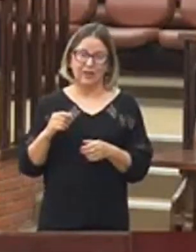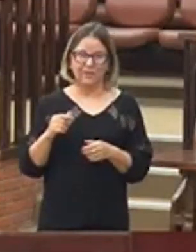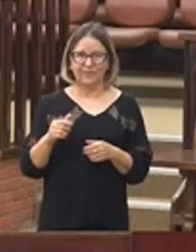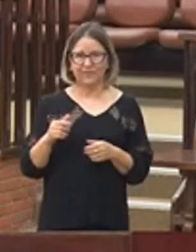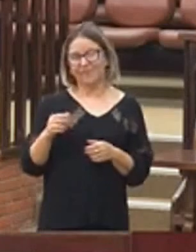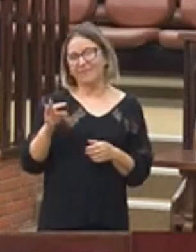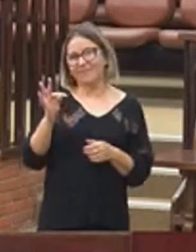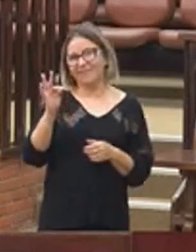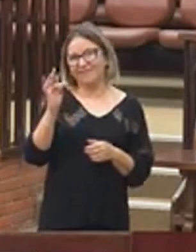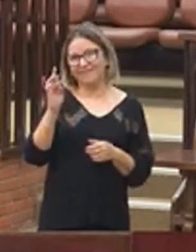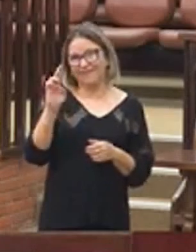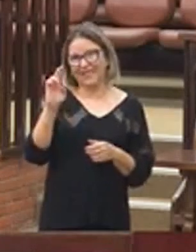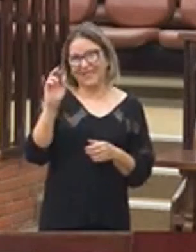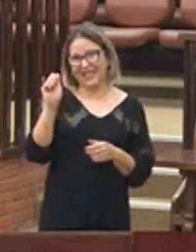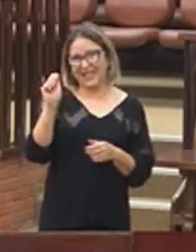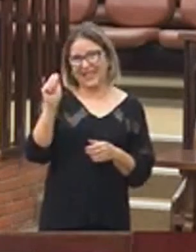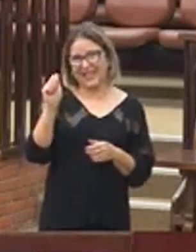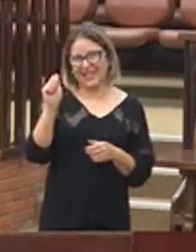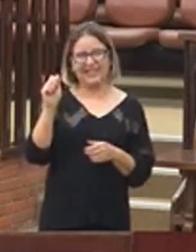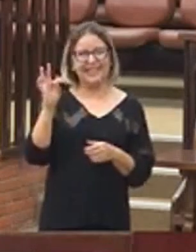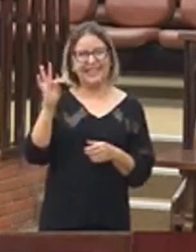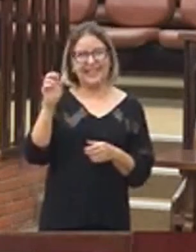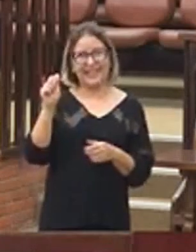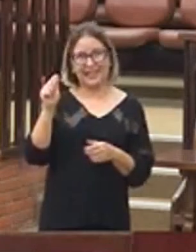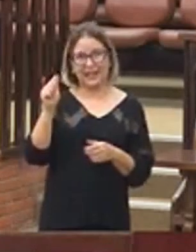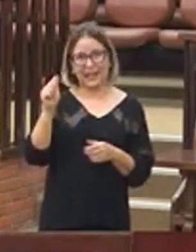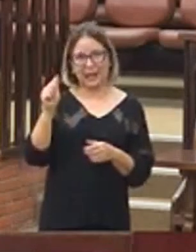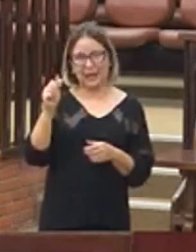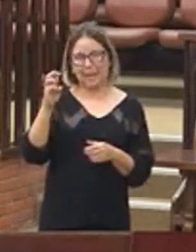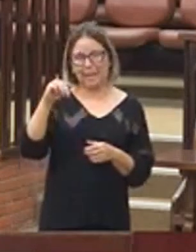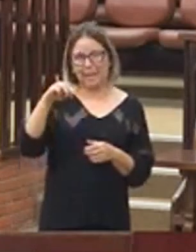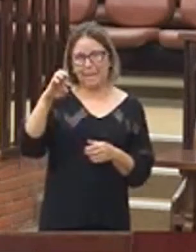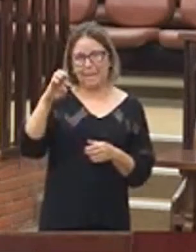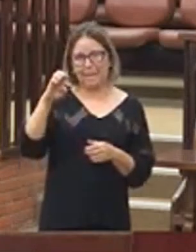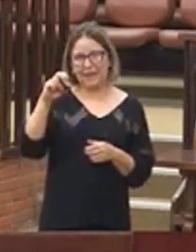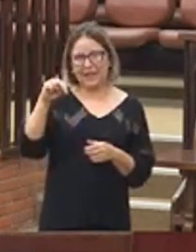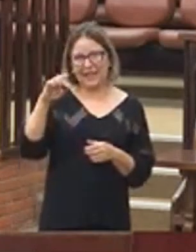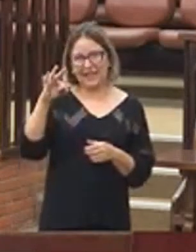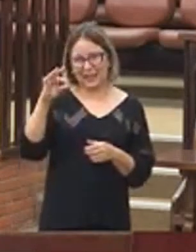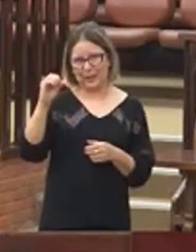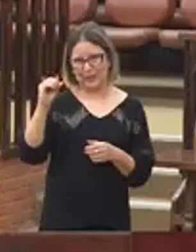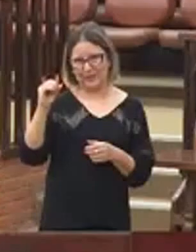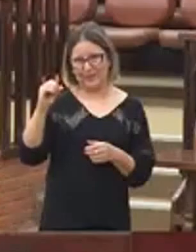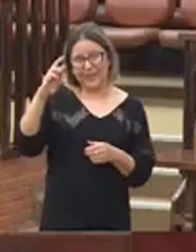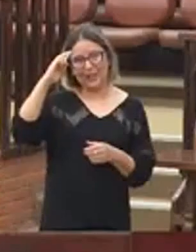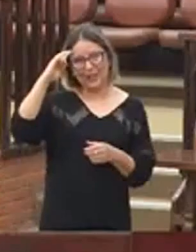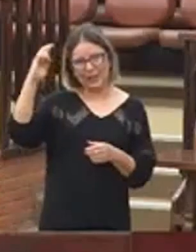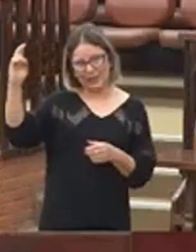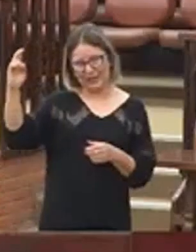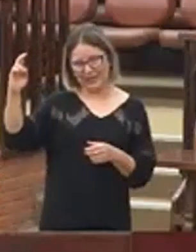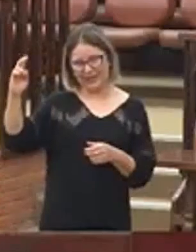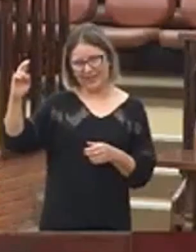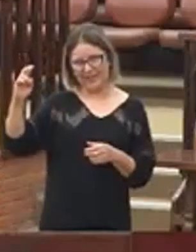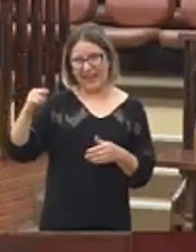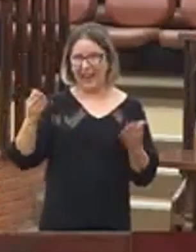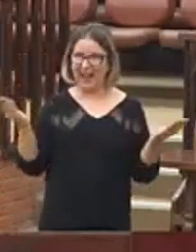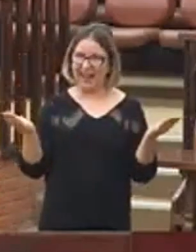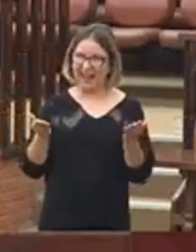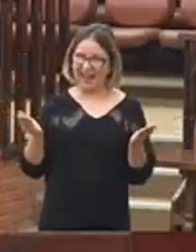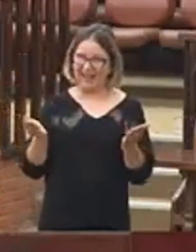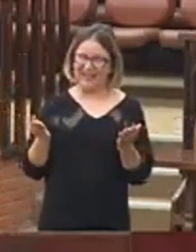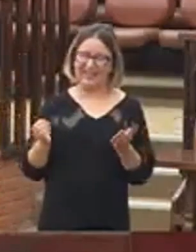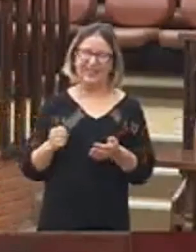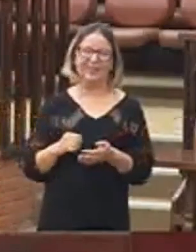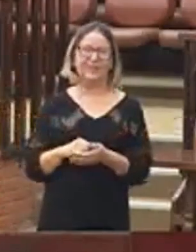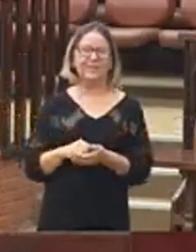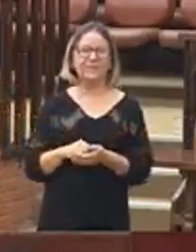Nós temos estado muito, domingo passado eu falei sobre isto, muito voltada